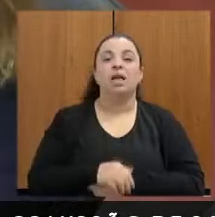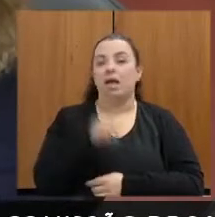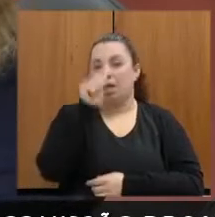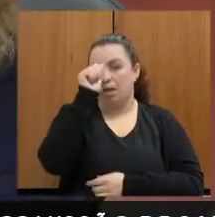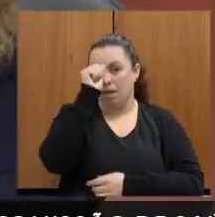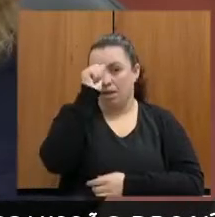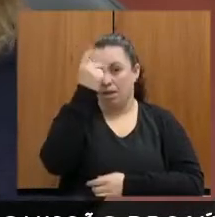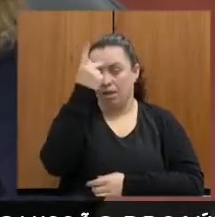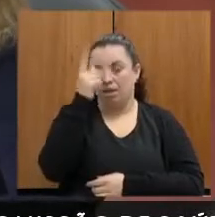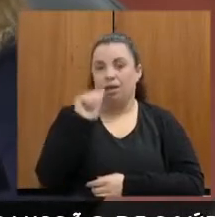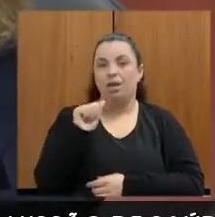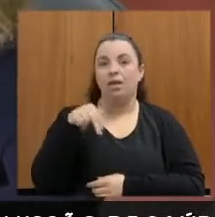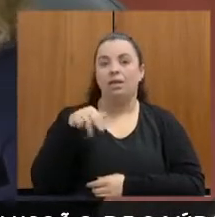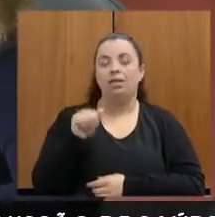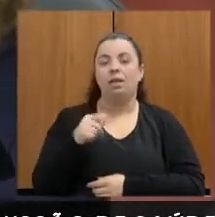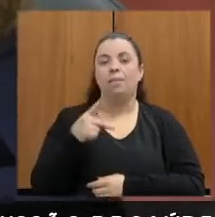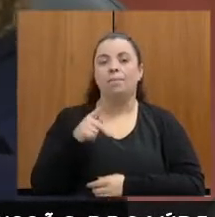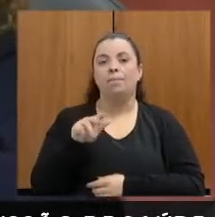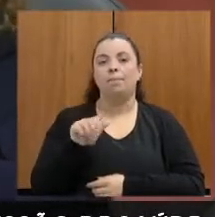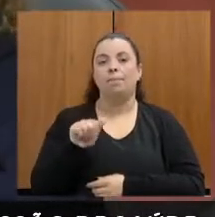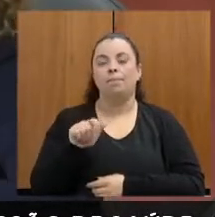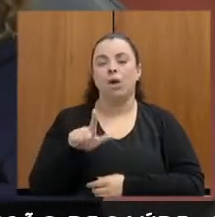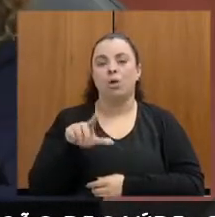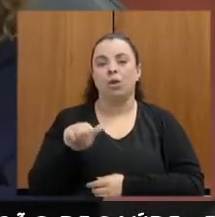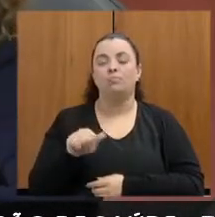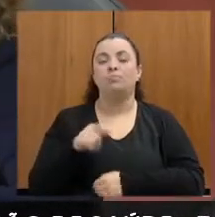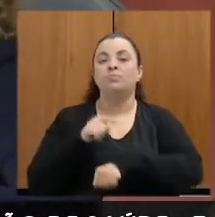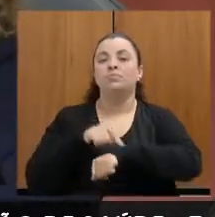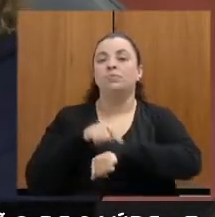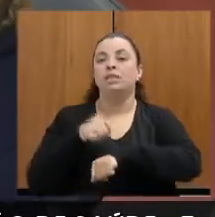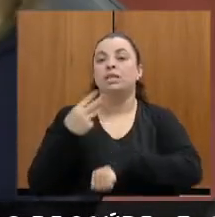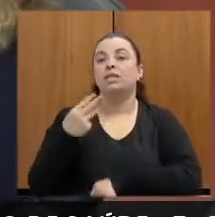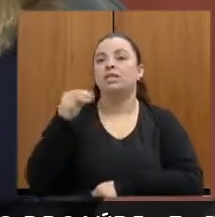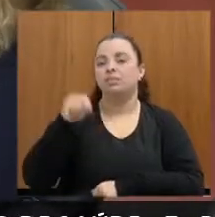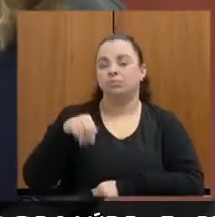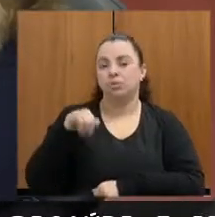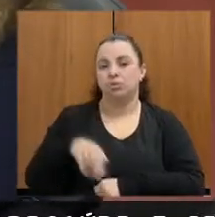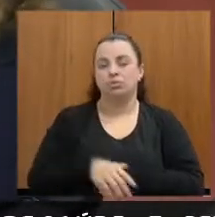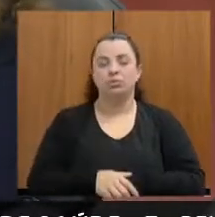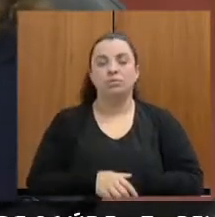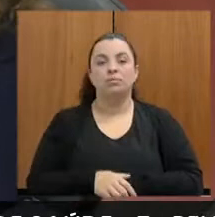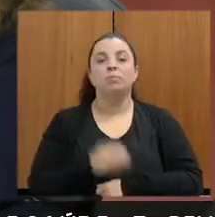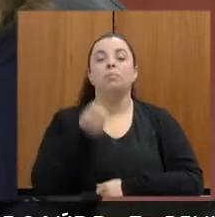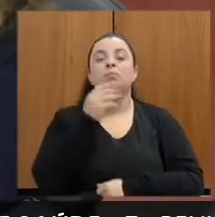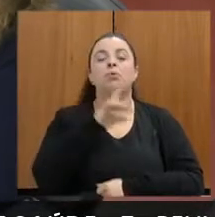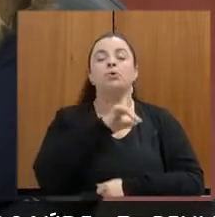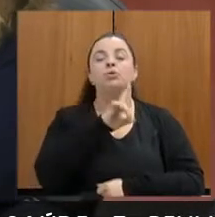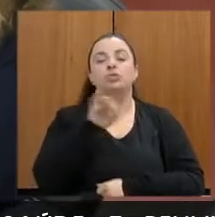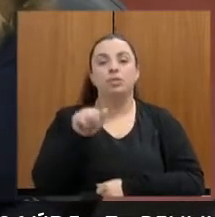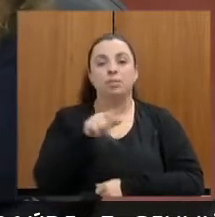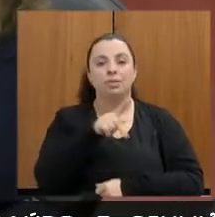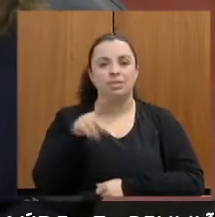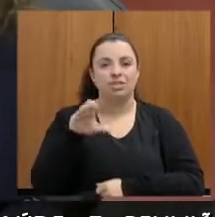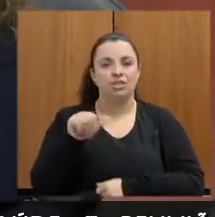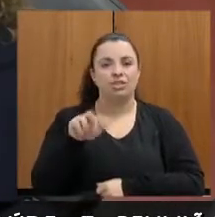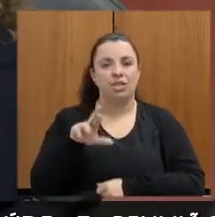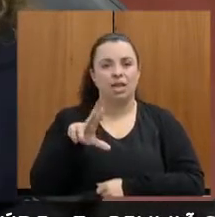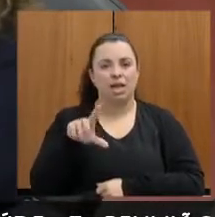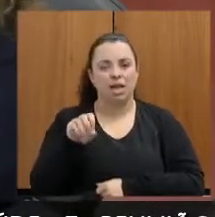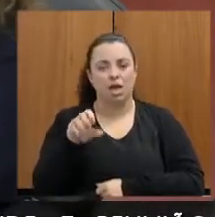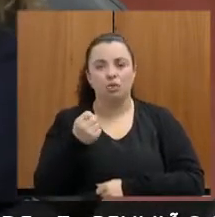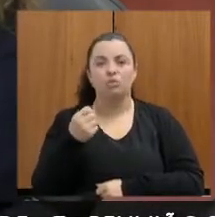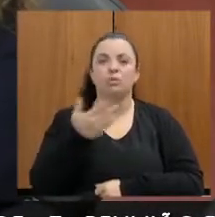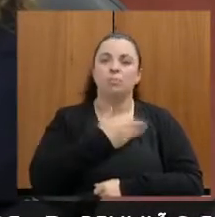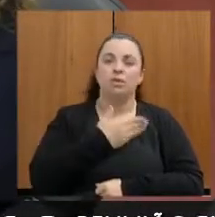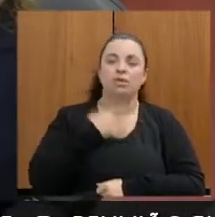Siqueira três minutos Bom dia presidentes Carlos Bom dia colegas deputados colegas